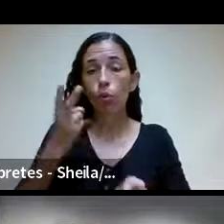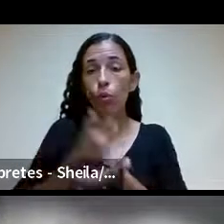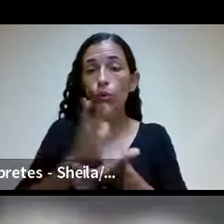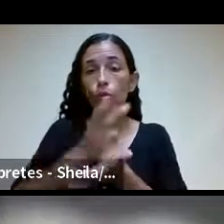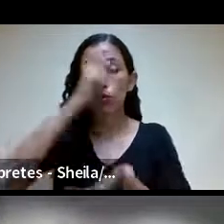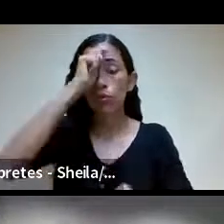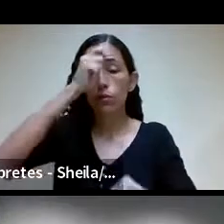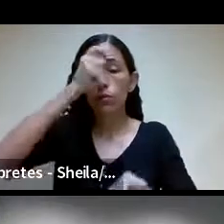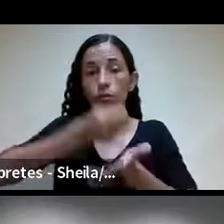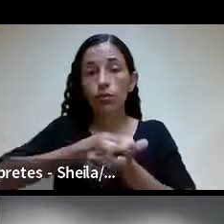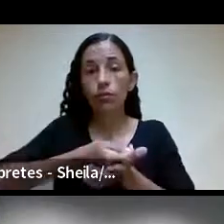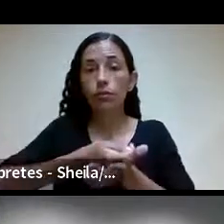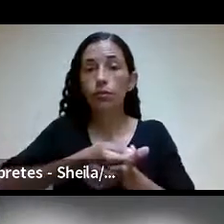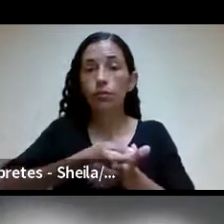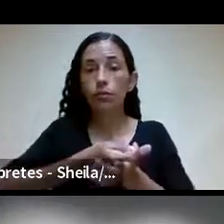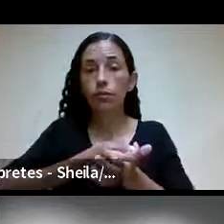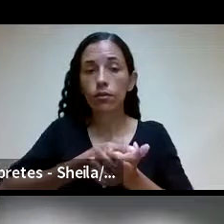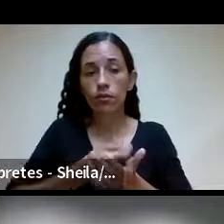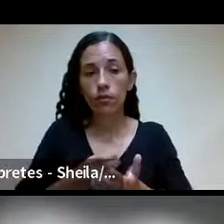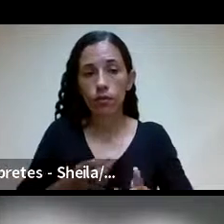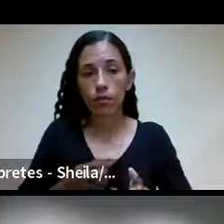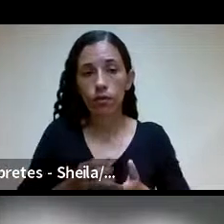conforme consta da sentença,